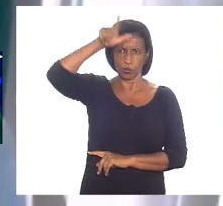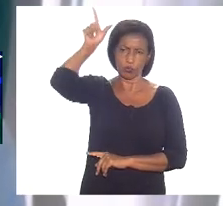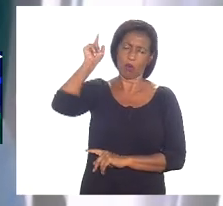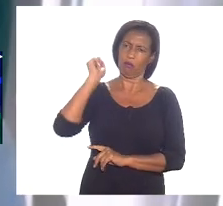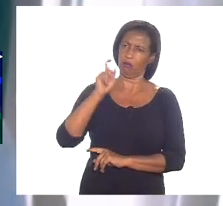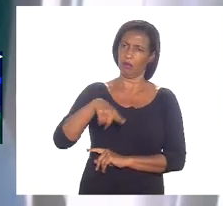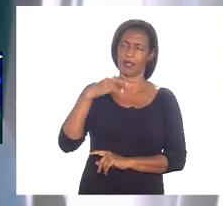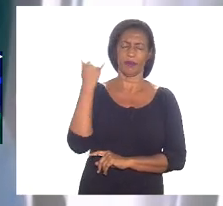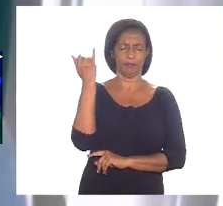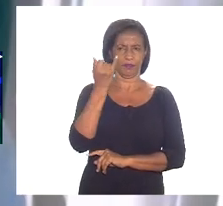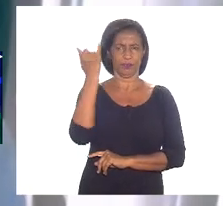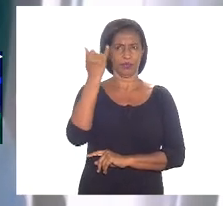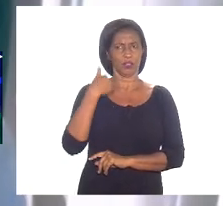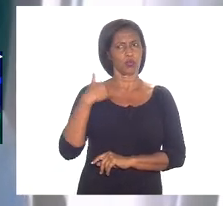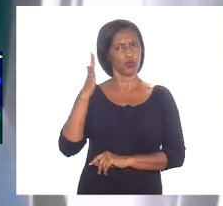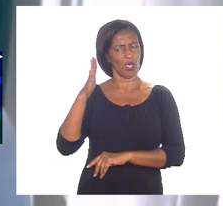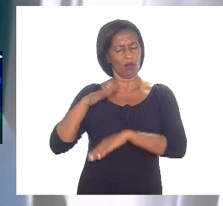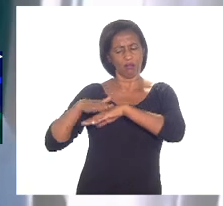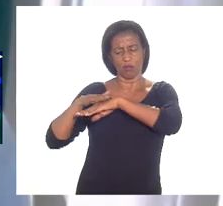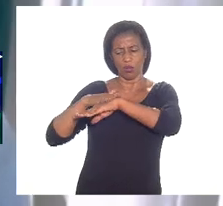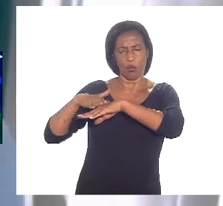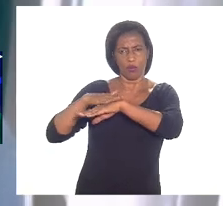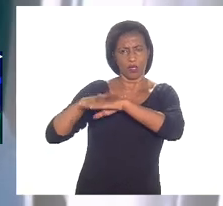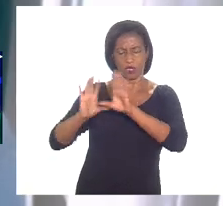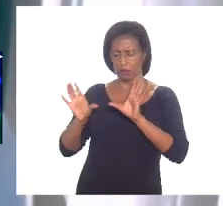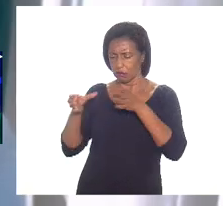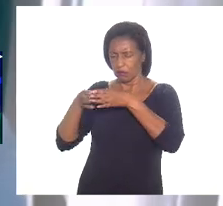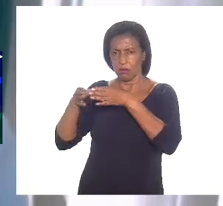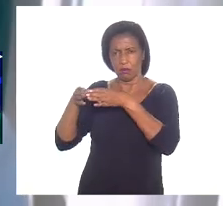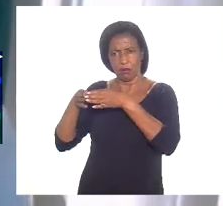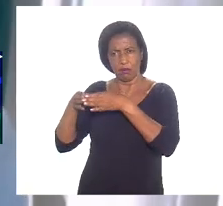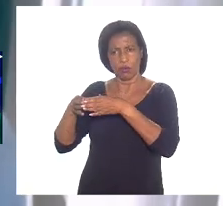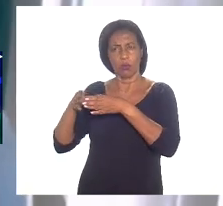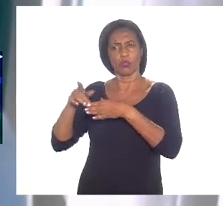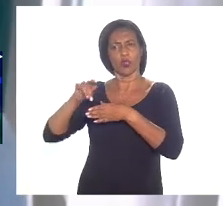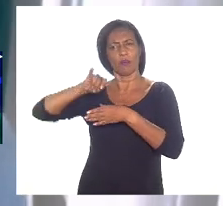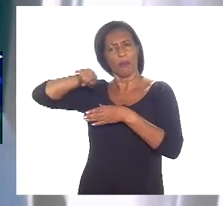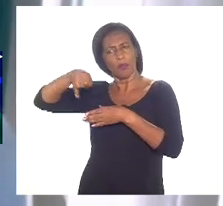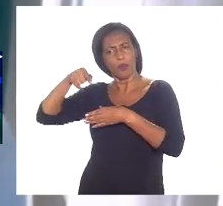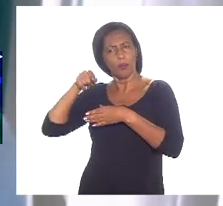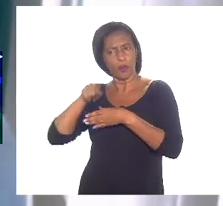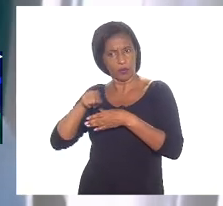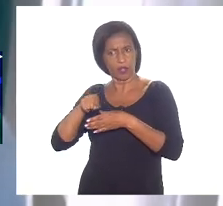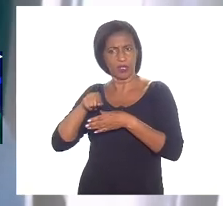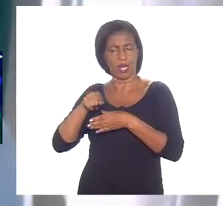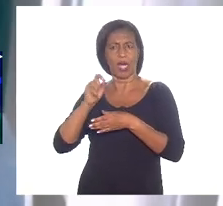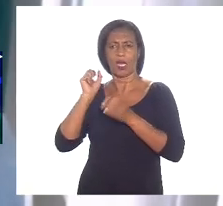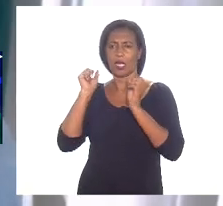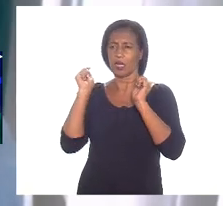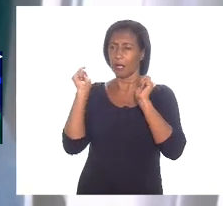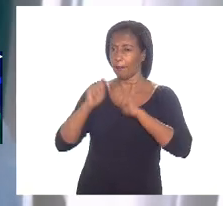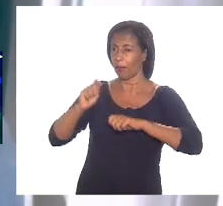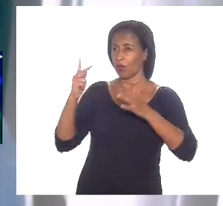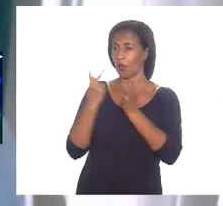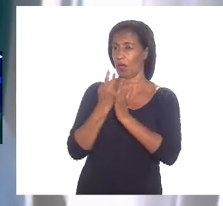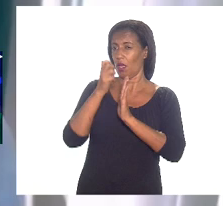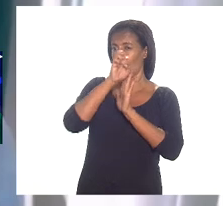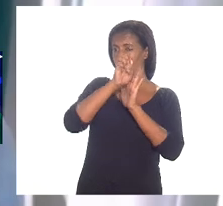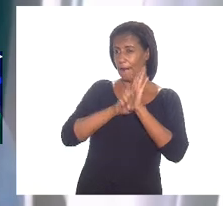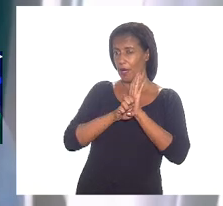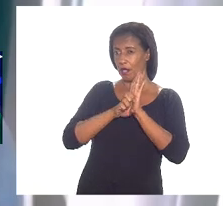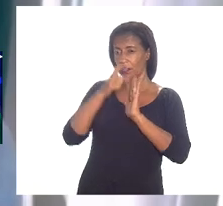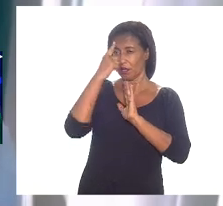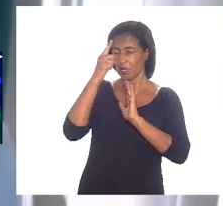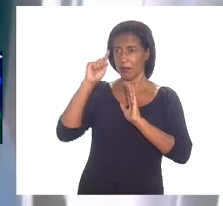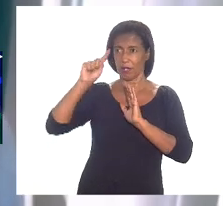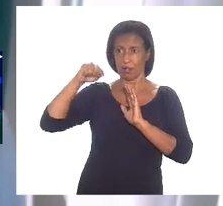vem conversando com a reitora Denise de Carvalho com sua equipe para aproveitar já já sabia que fazer a pena emendas até de voltar na